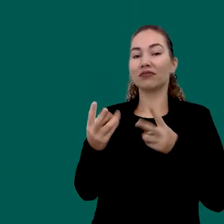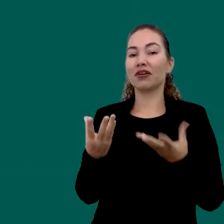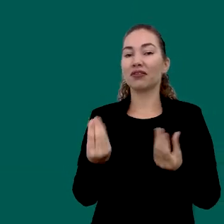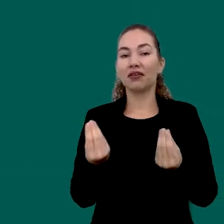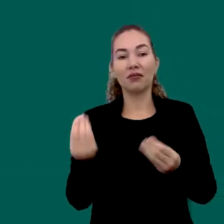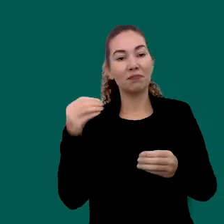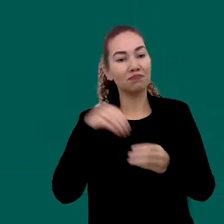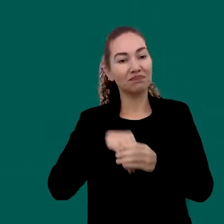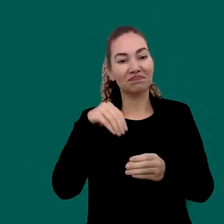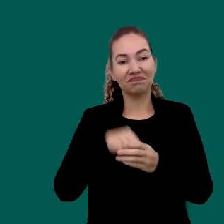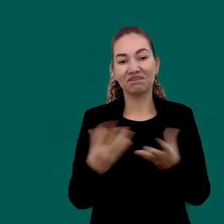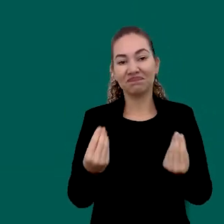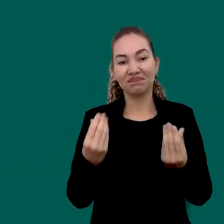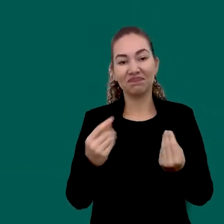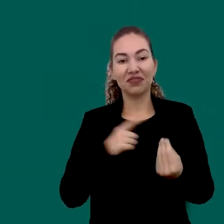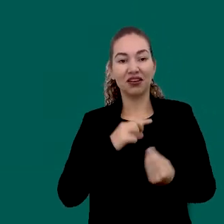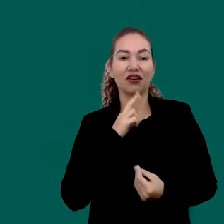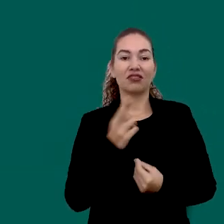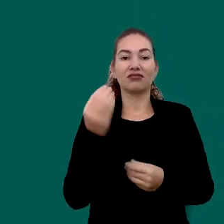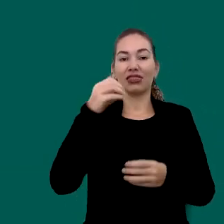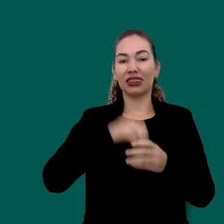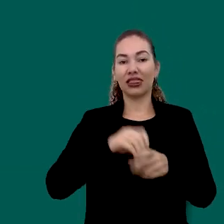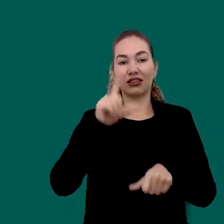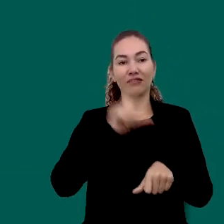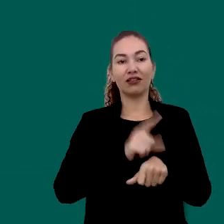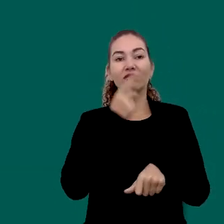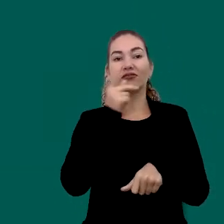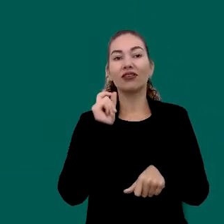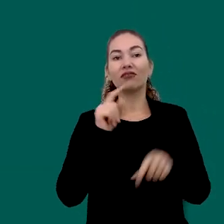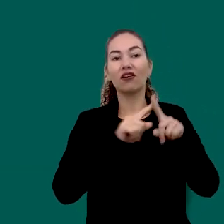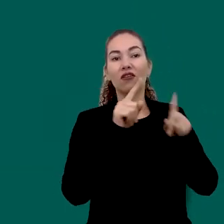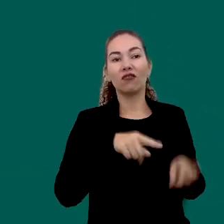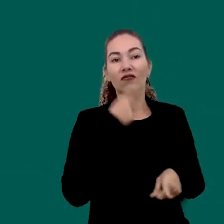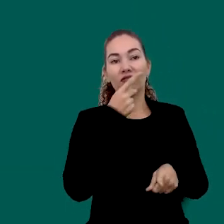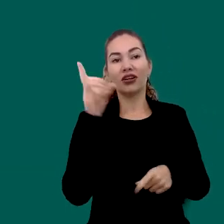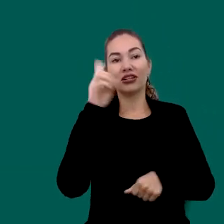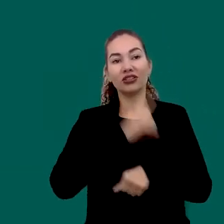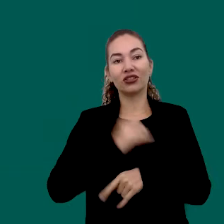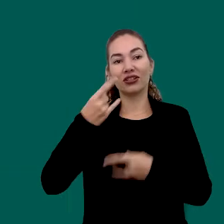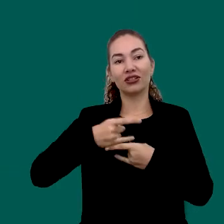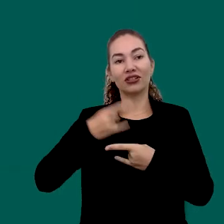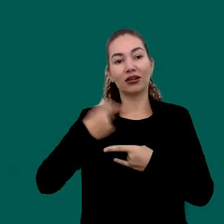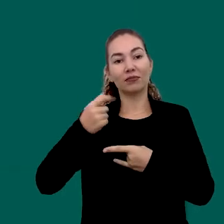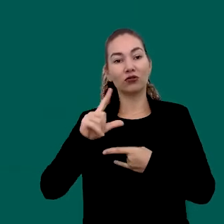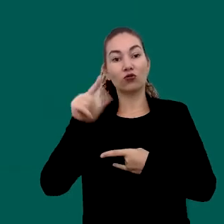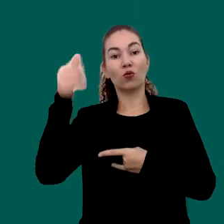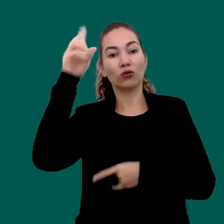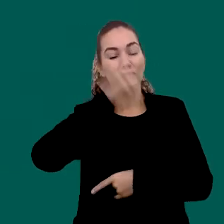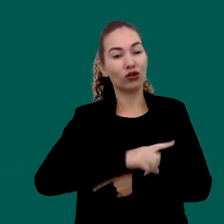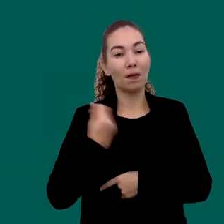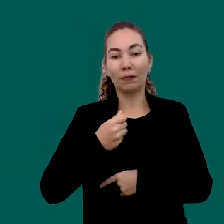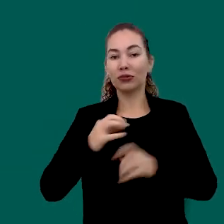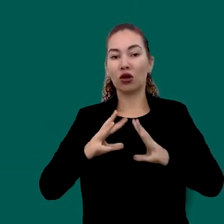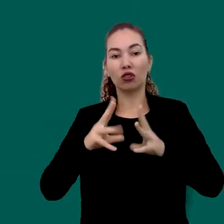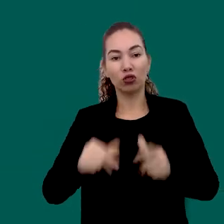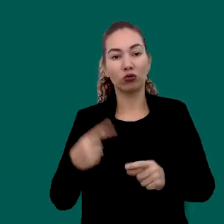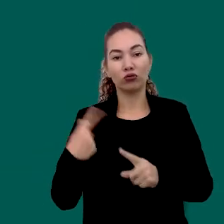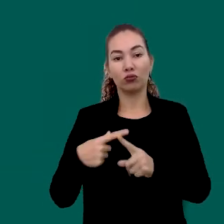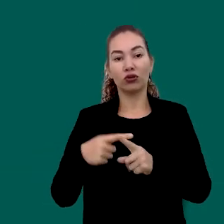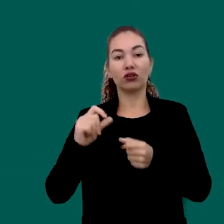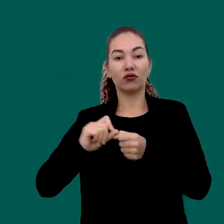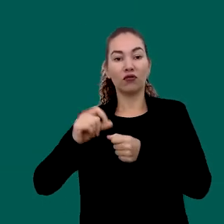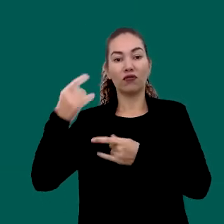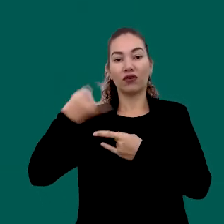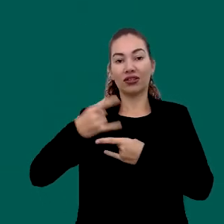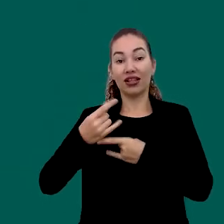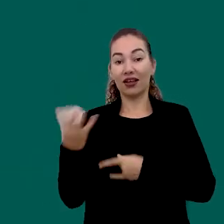dentro da loja. Até meus funcionários, até o pessoal que trabalha comigo, eles falam, dia de live tem que vir todo mundo no outro dia. Porque, realmente, tu faz a live